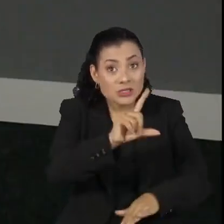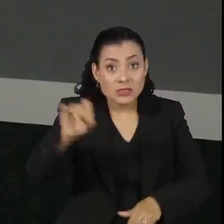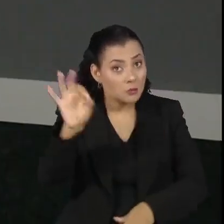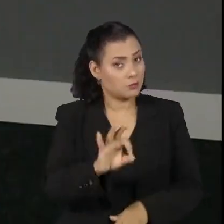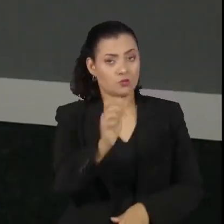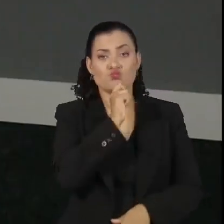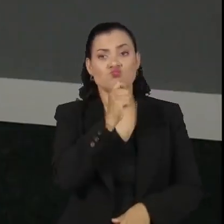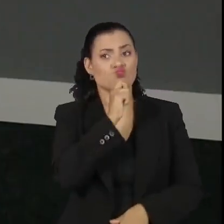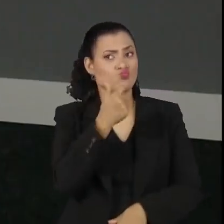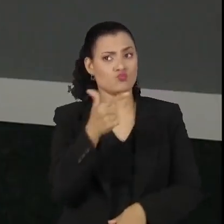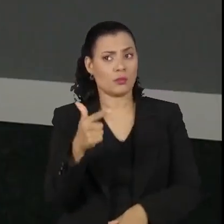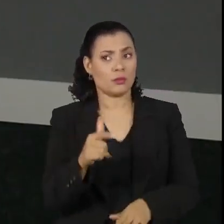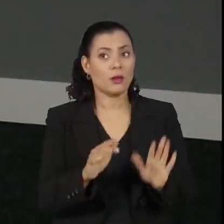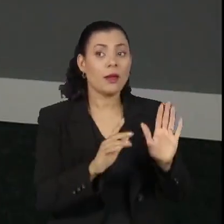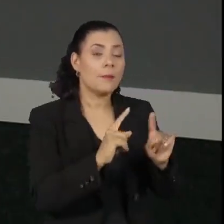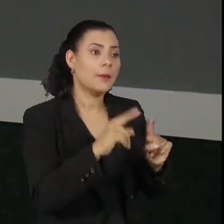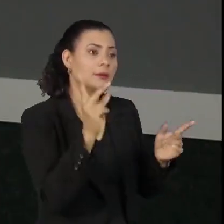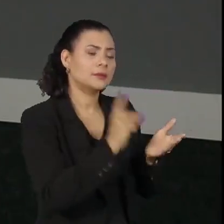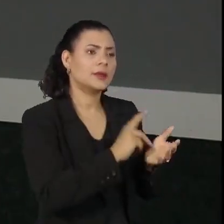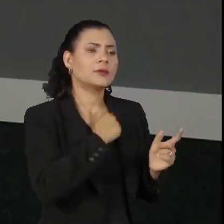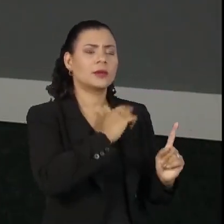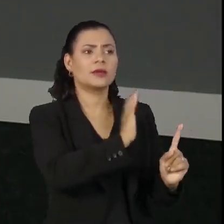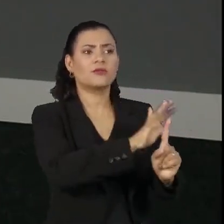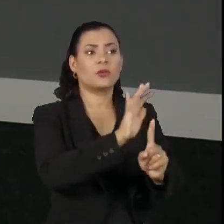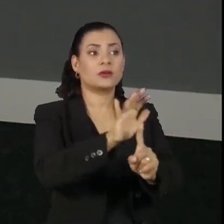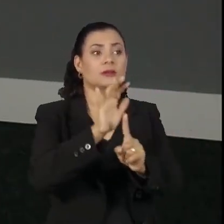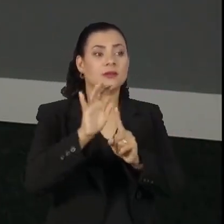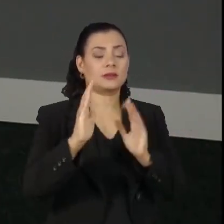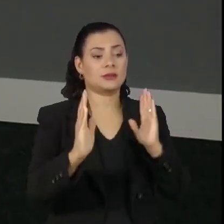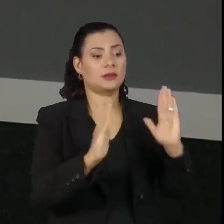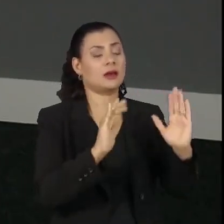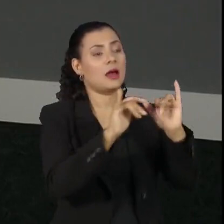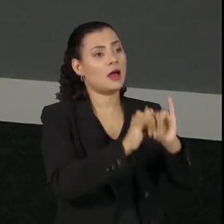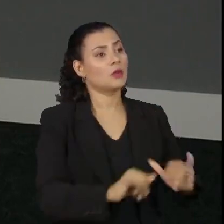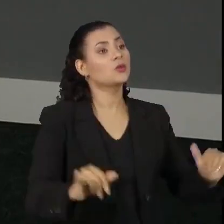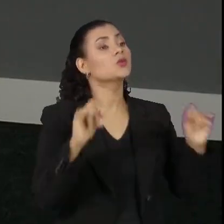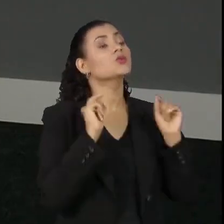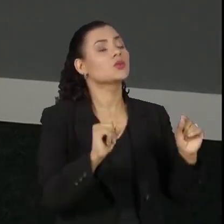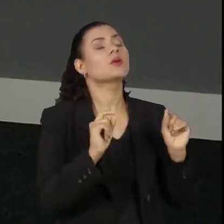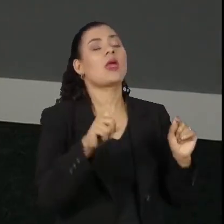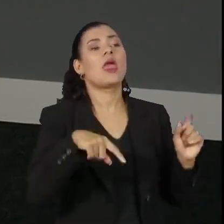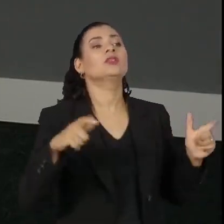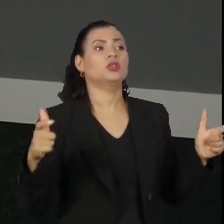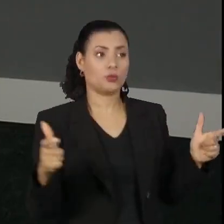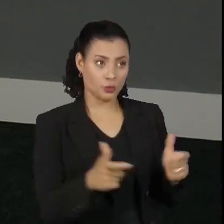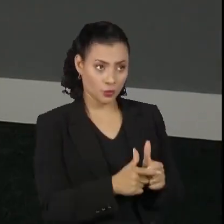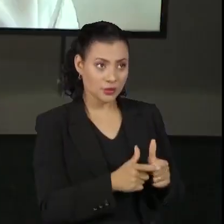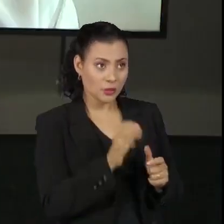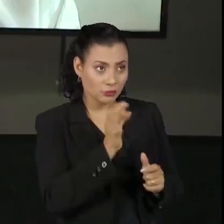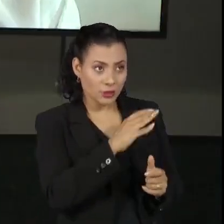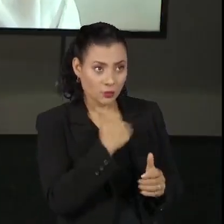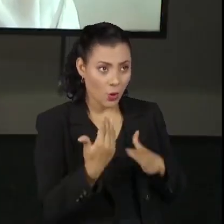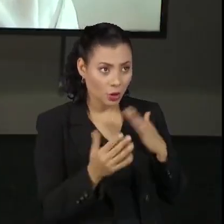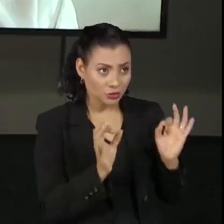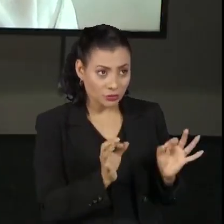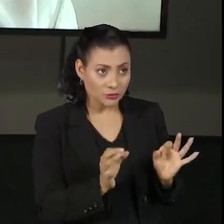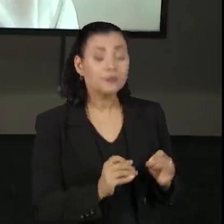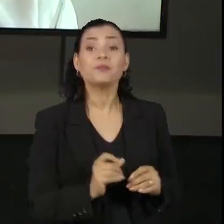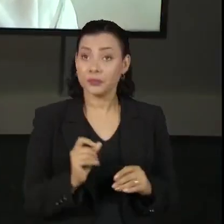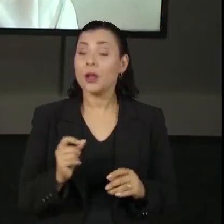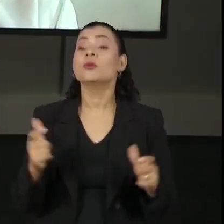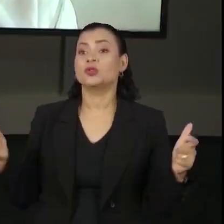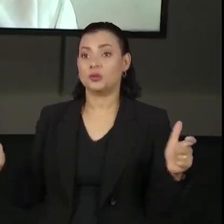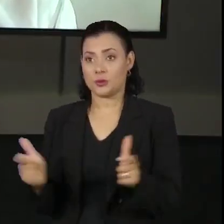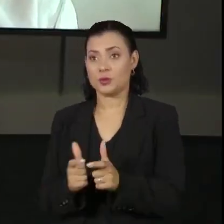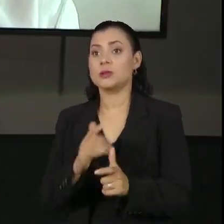fator determinante que motiva esse anúncio é justamente a diminuição dos óbitos. A diminuição dos óbitos